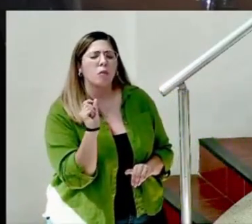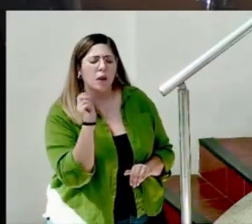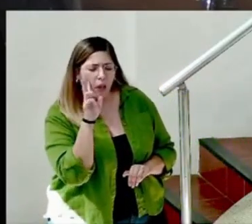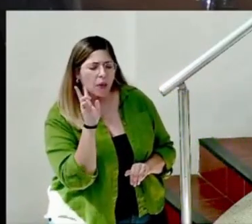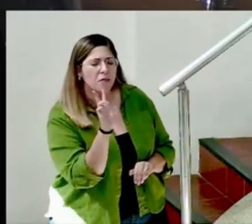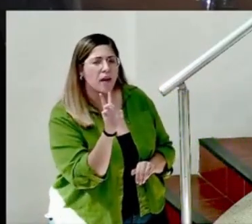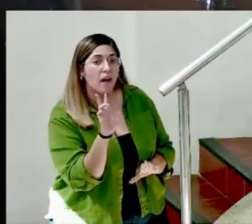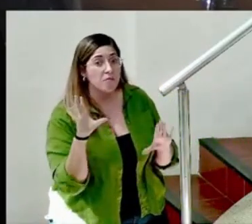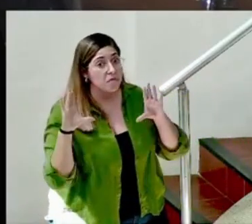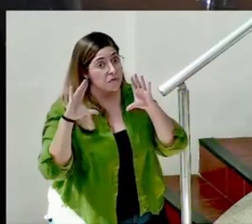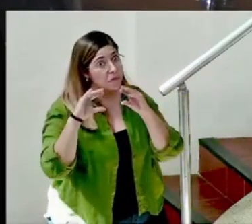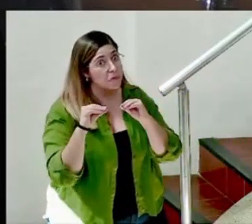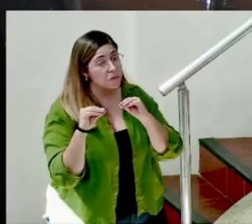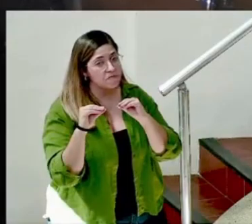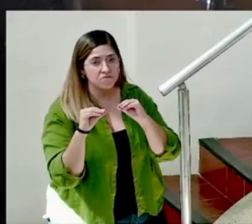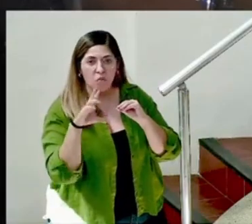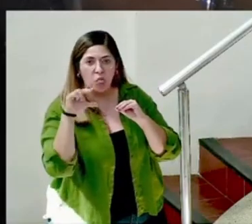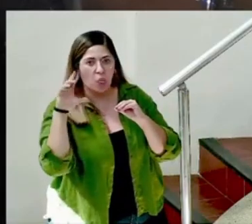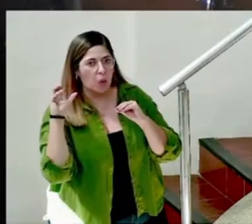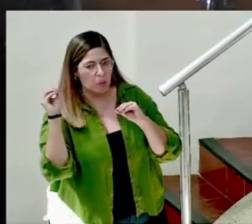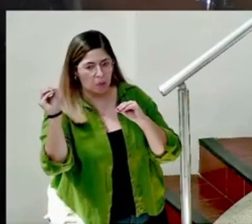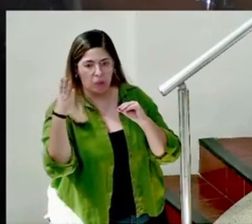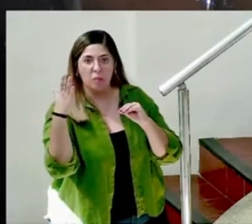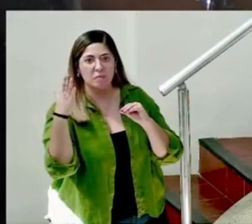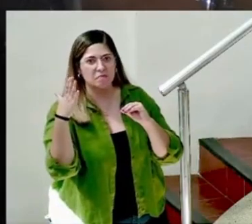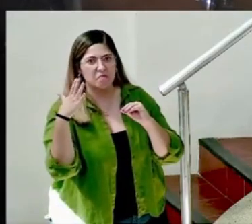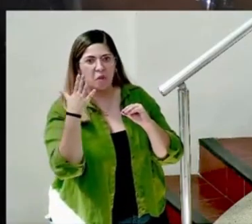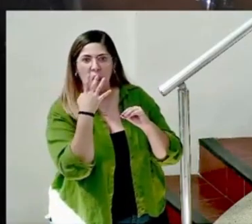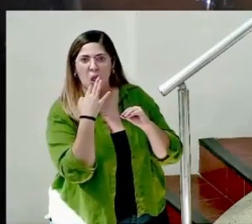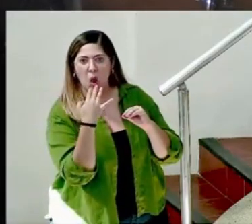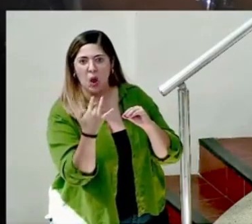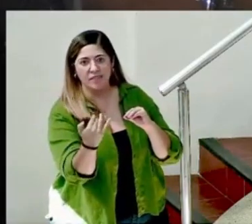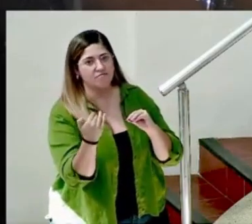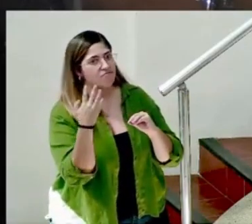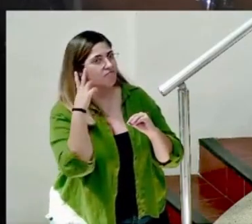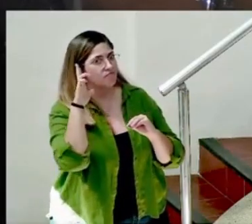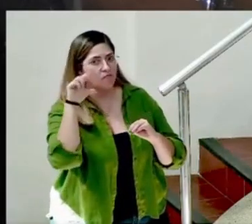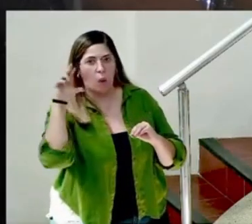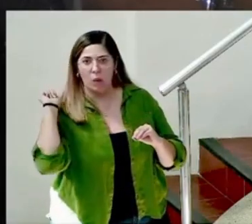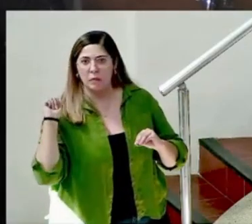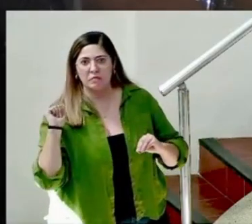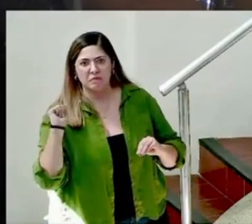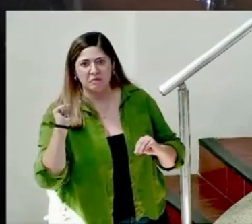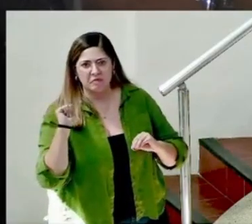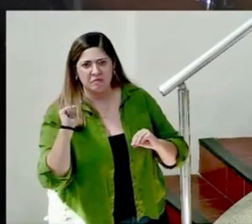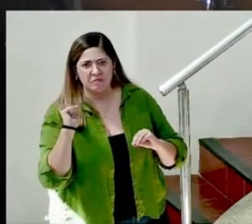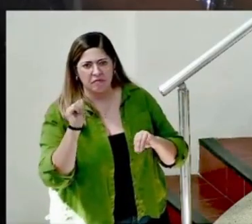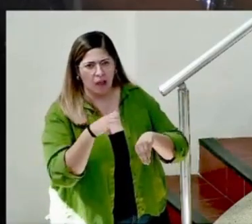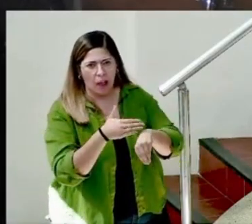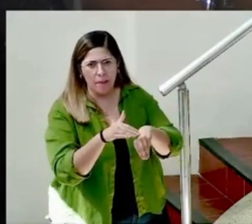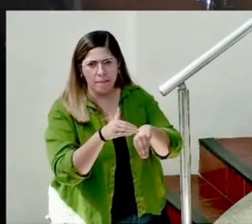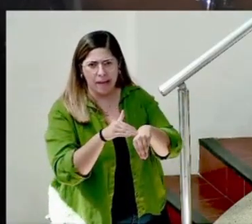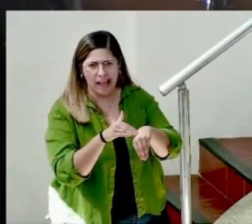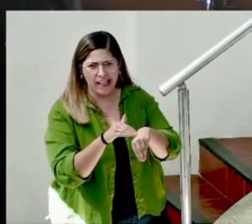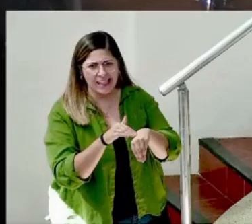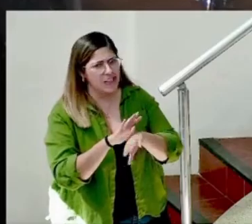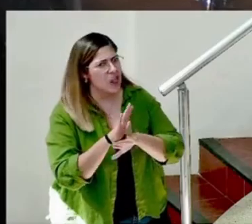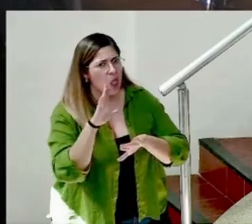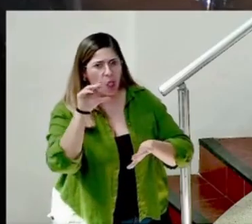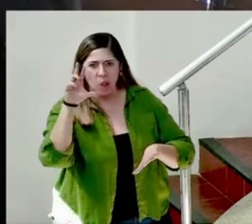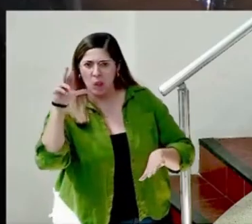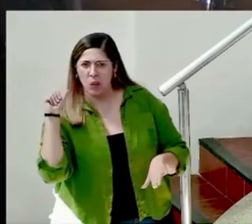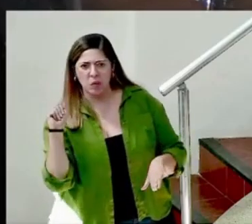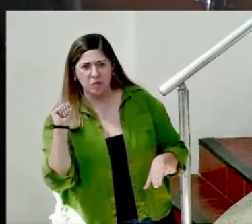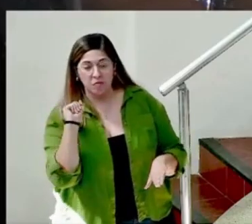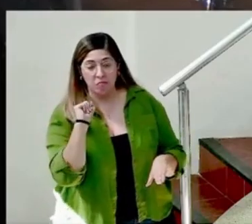escuridão. Ela nunca teve acesso às cores da criação, a cor da sua pele, a cor das outras pessoas, o rosto ou